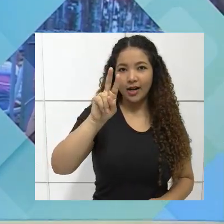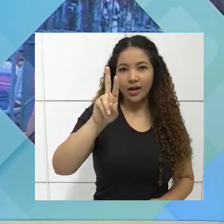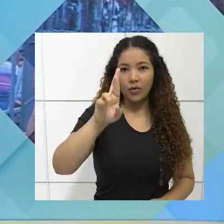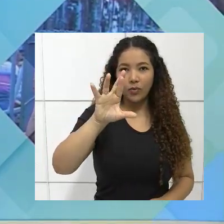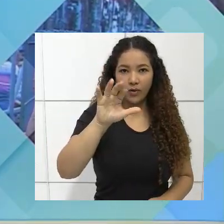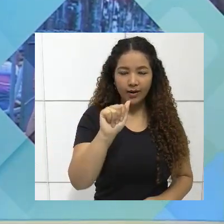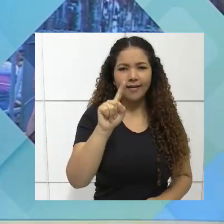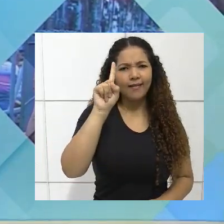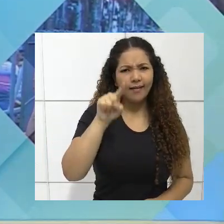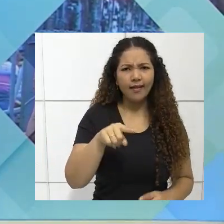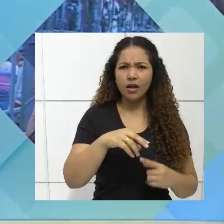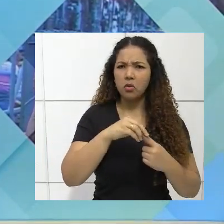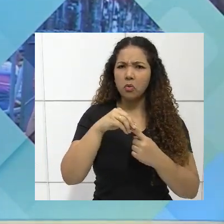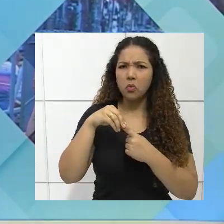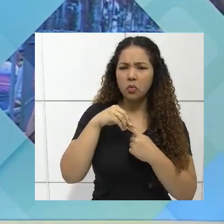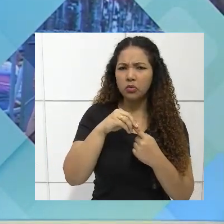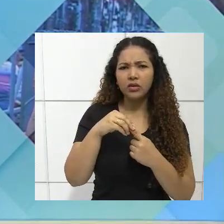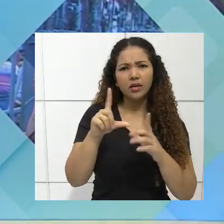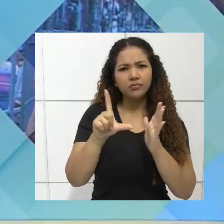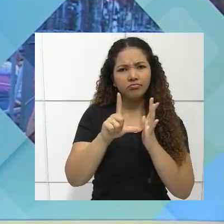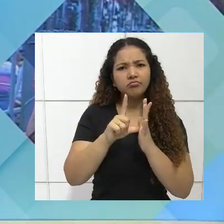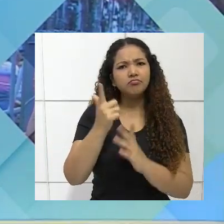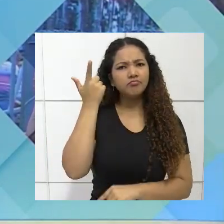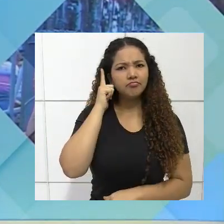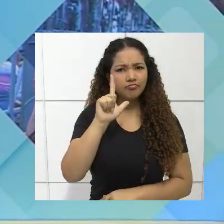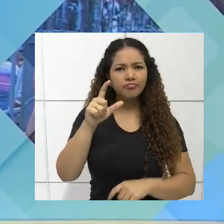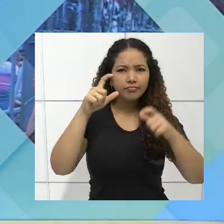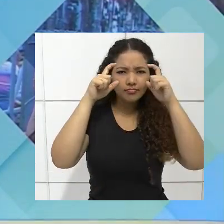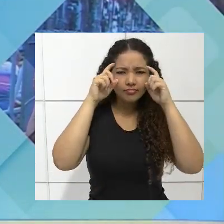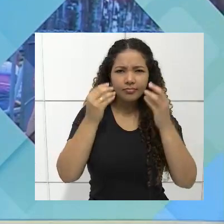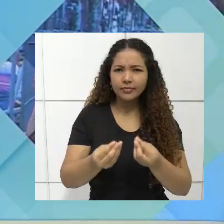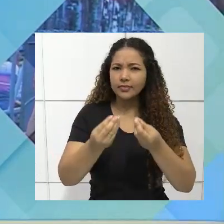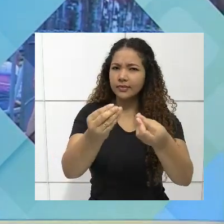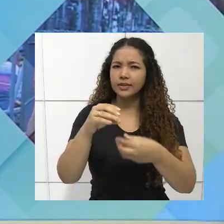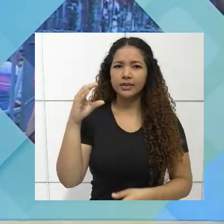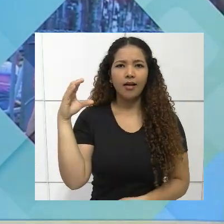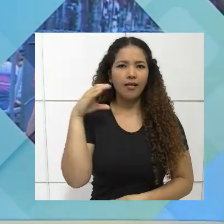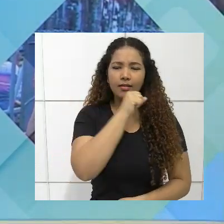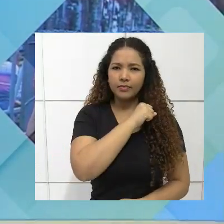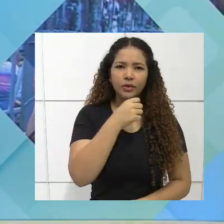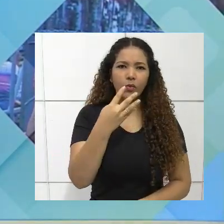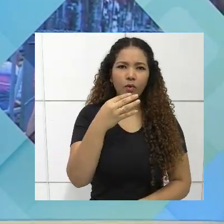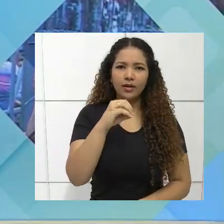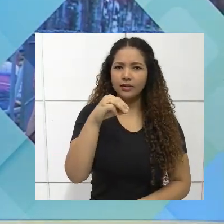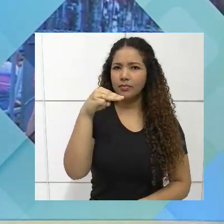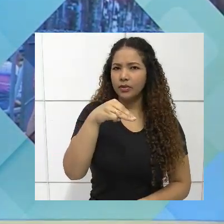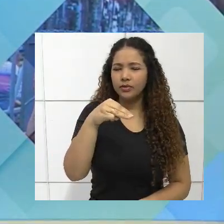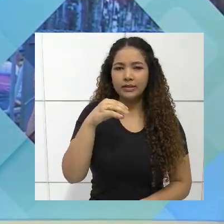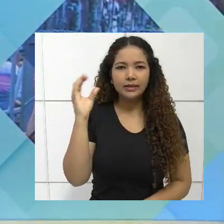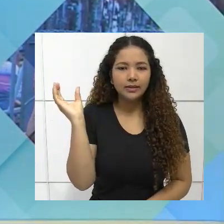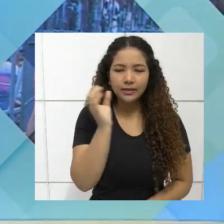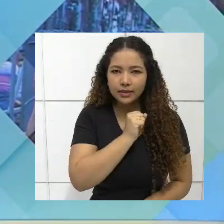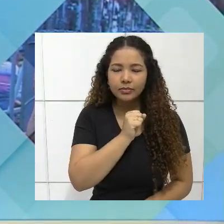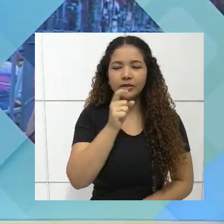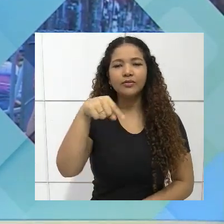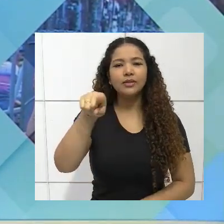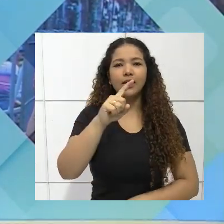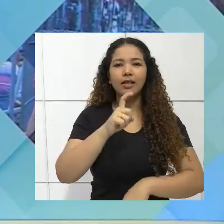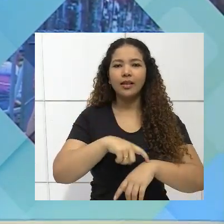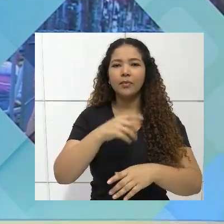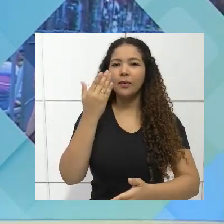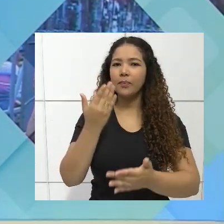Abaetetuba que entrega o seu óculos em apenas 40 minutos. Por quê? Porque tem laboratório próprio, então não perca tempo na hora de fazer o exame